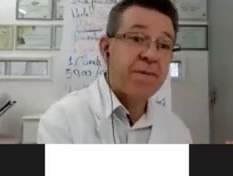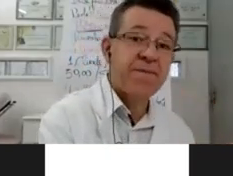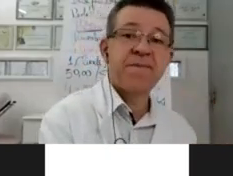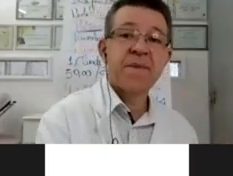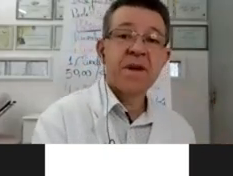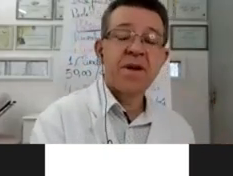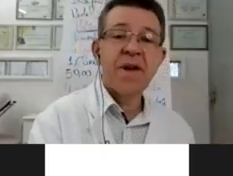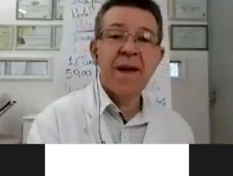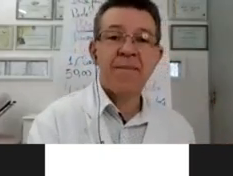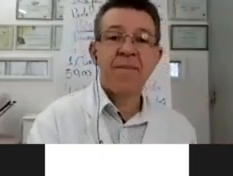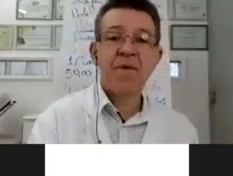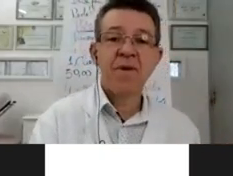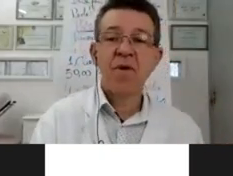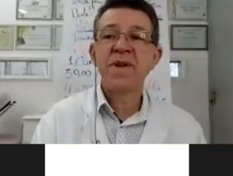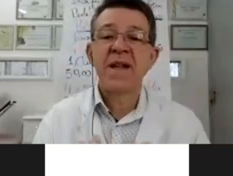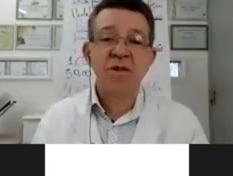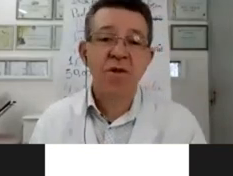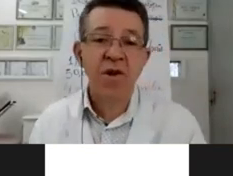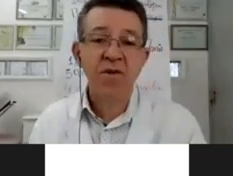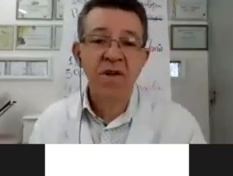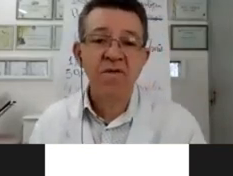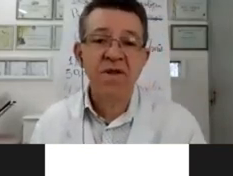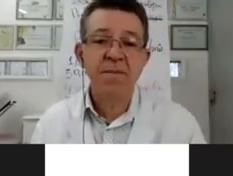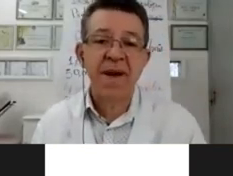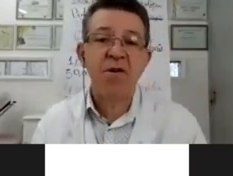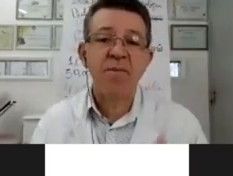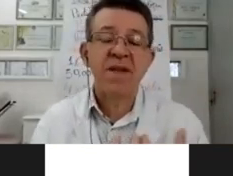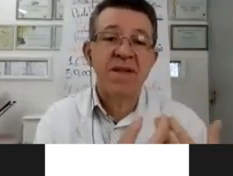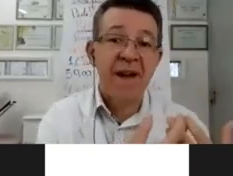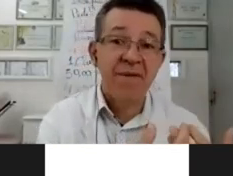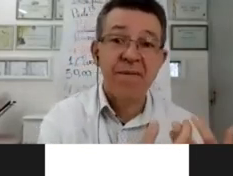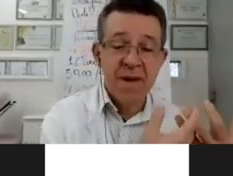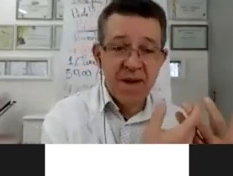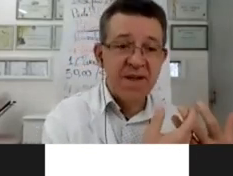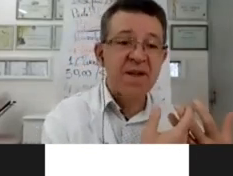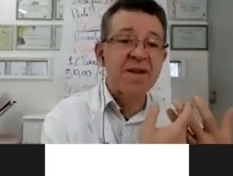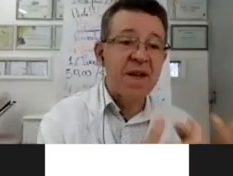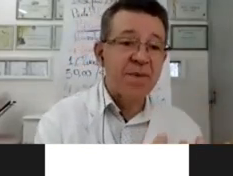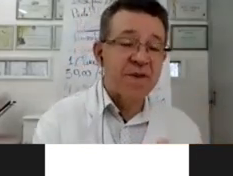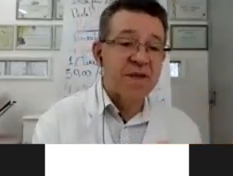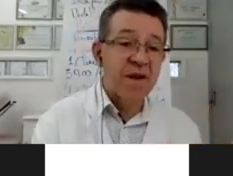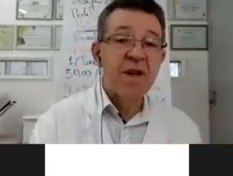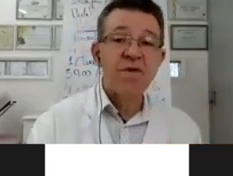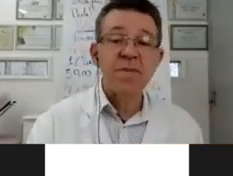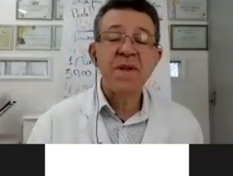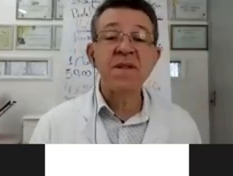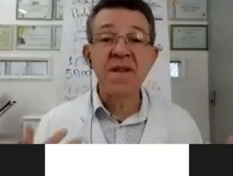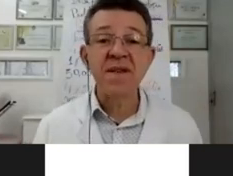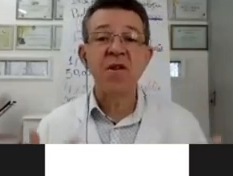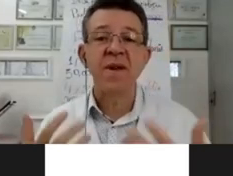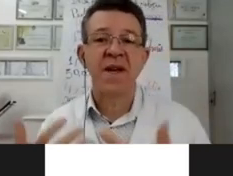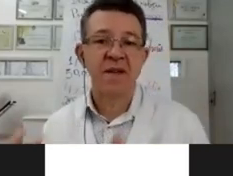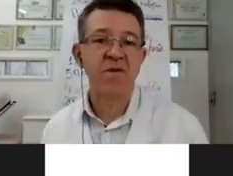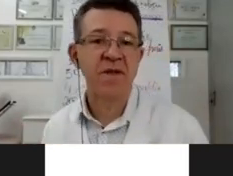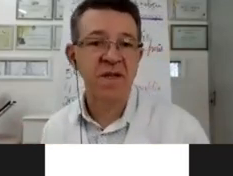necessário. Não é obrigatório que você, para começar exercer a profissão, você